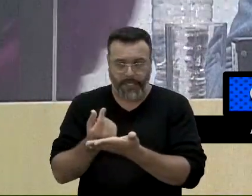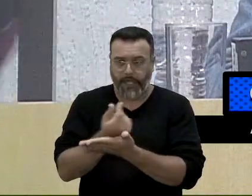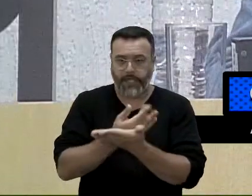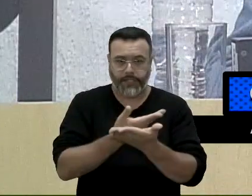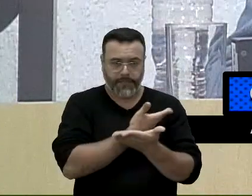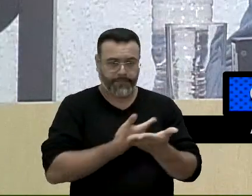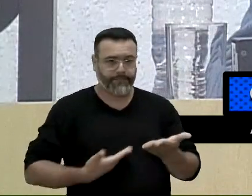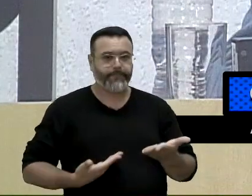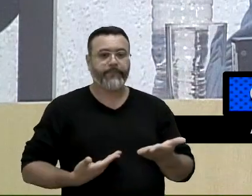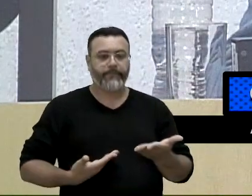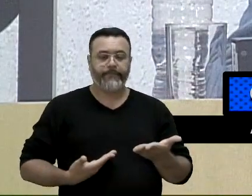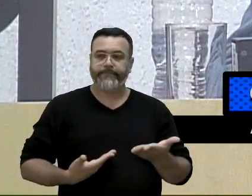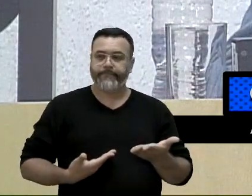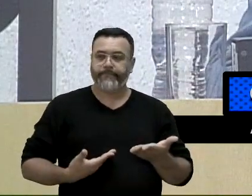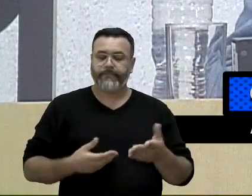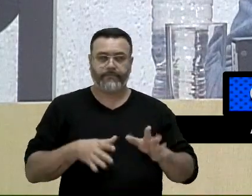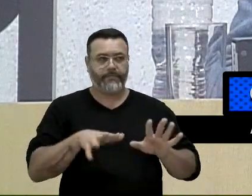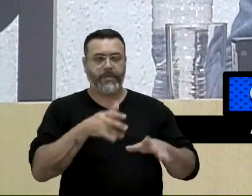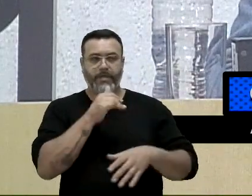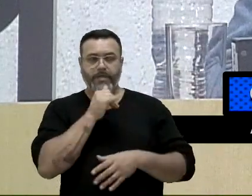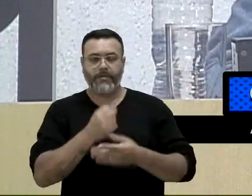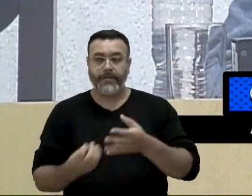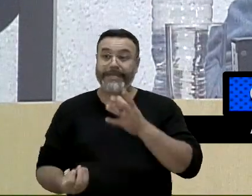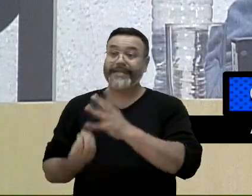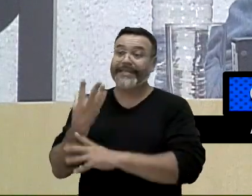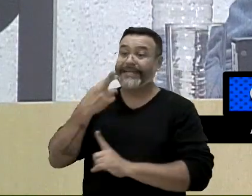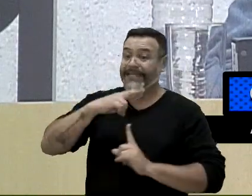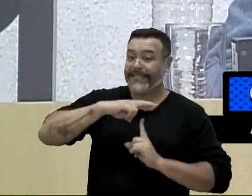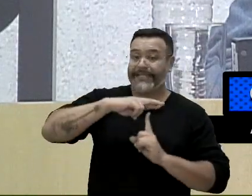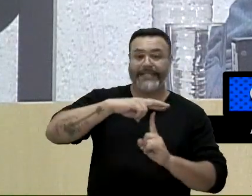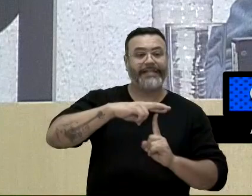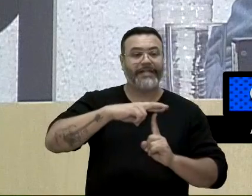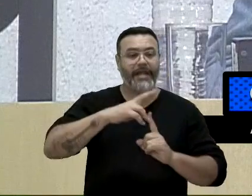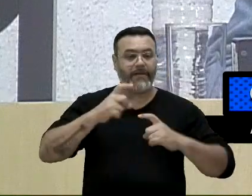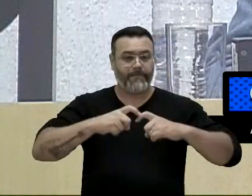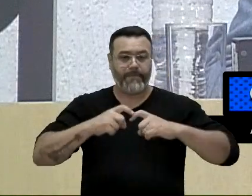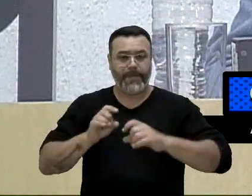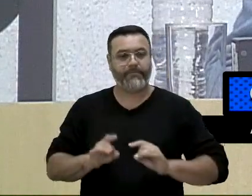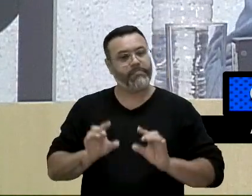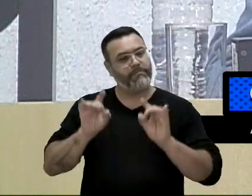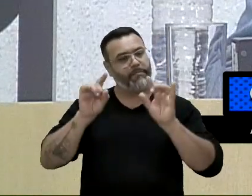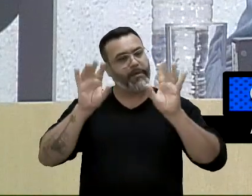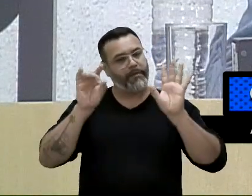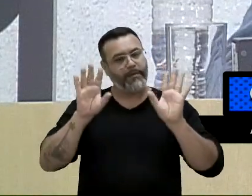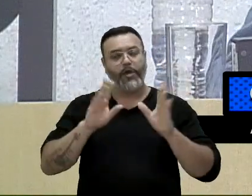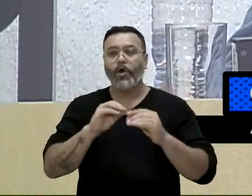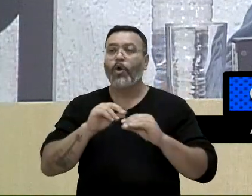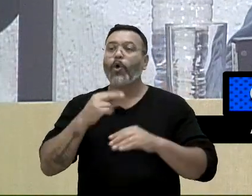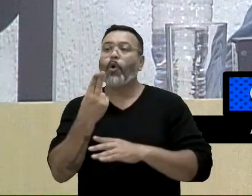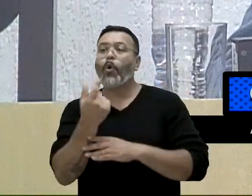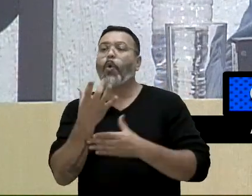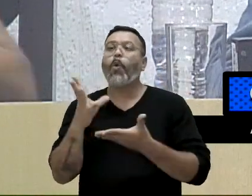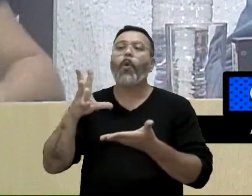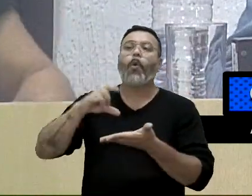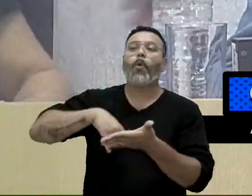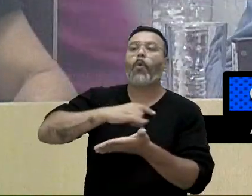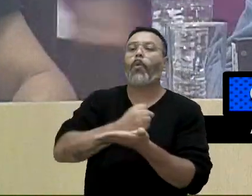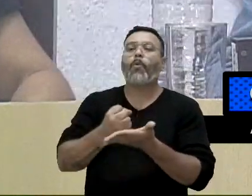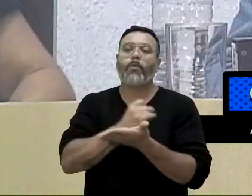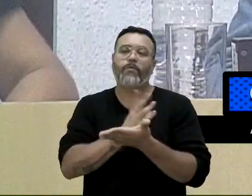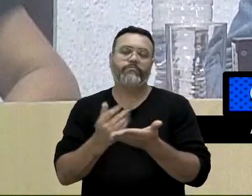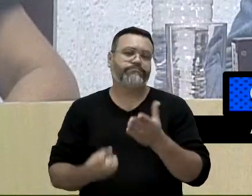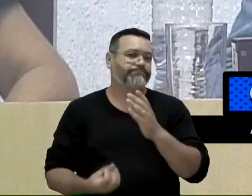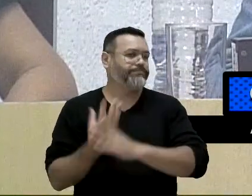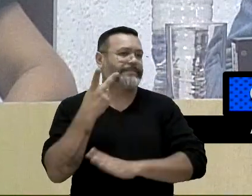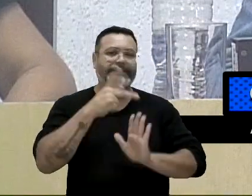como criar, por exemplo, cargos para médicos especialistas, ou contratar, ou criar programas,